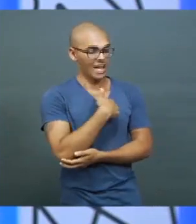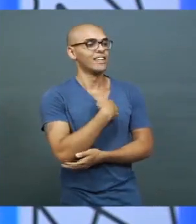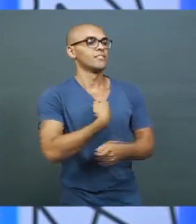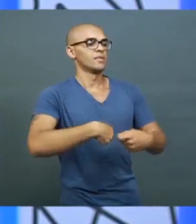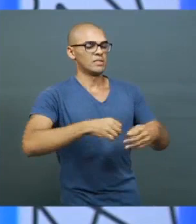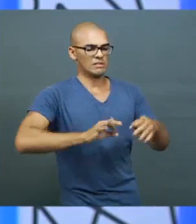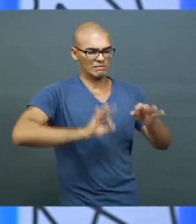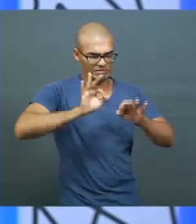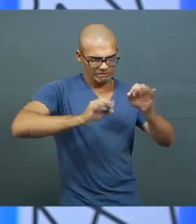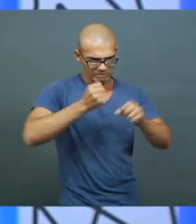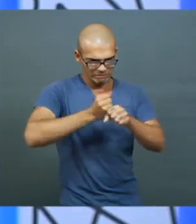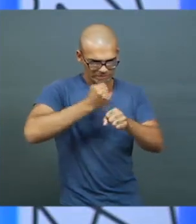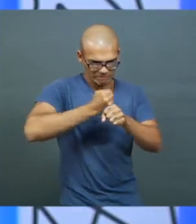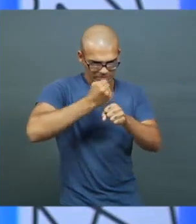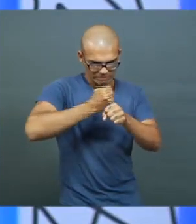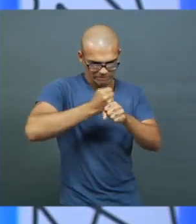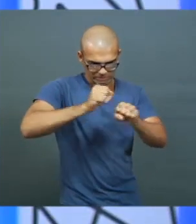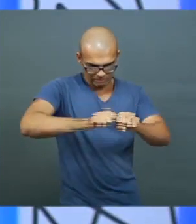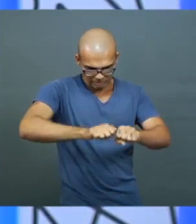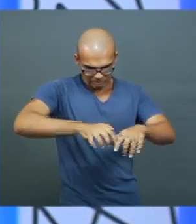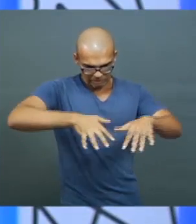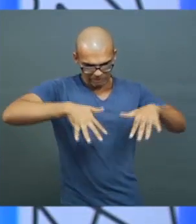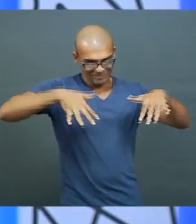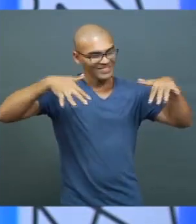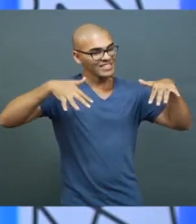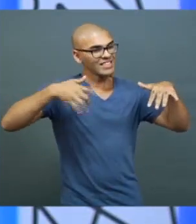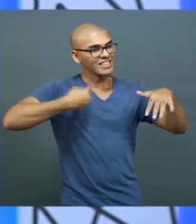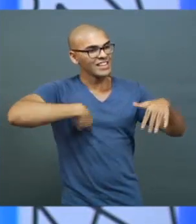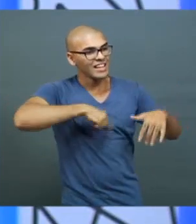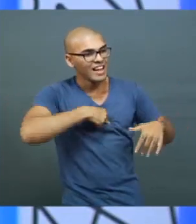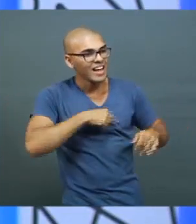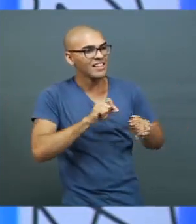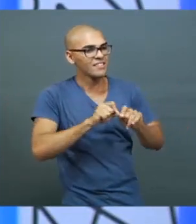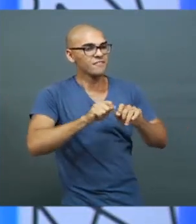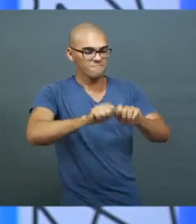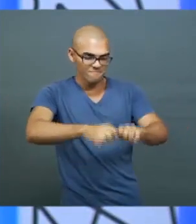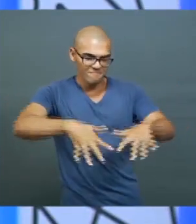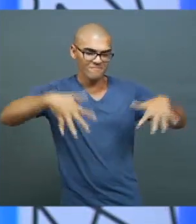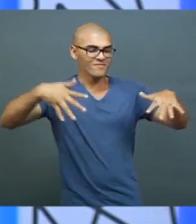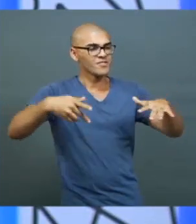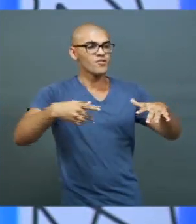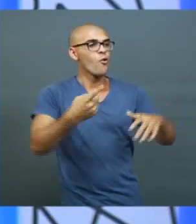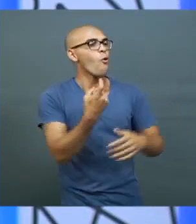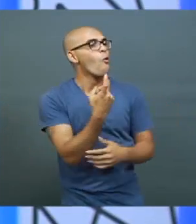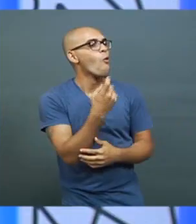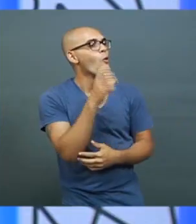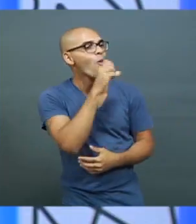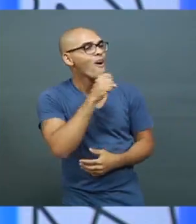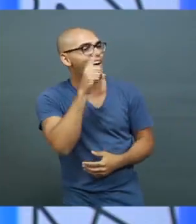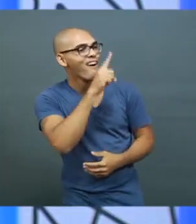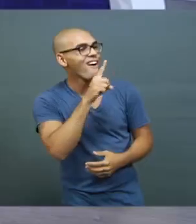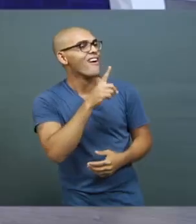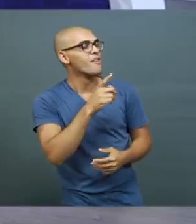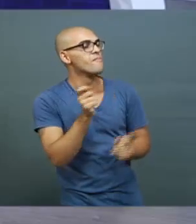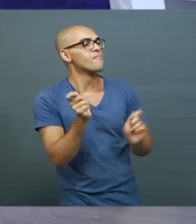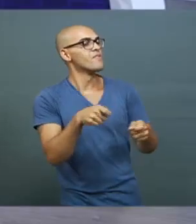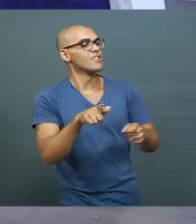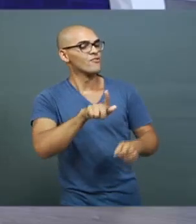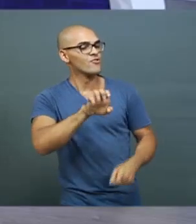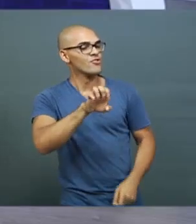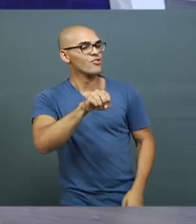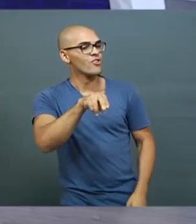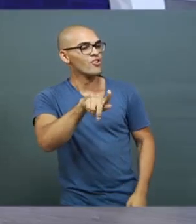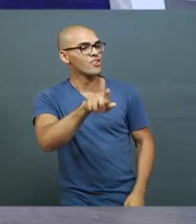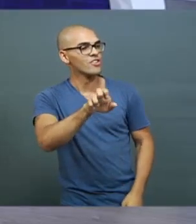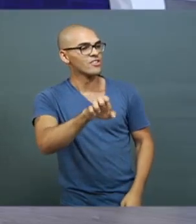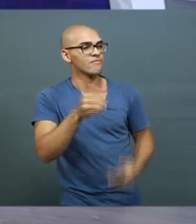Uhum. No pátio de uma escola, a gente construiu um teatro de arena para durar um fim de semana para receber o espetáculo do Jorge. Foi ótimo,